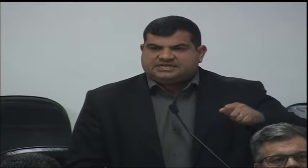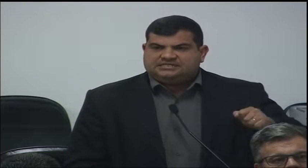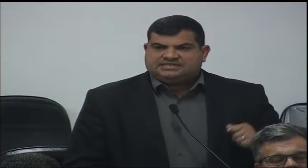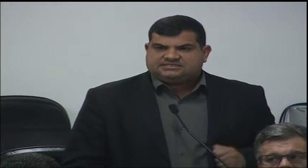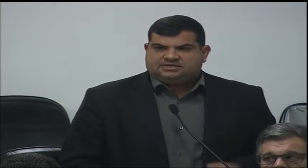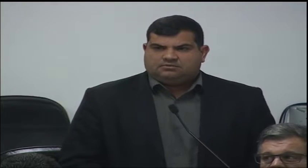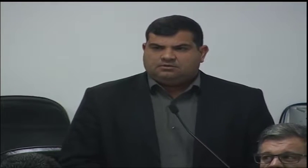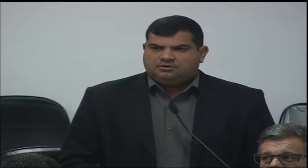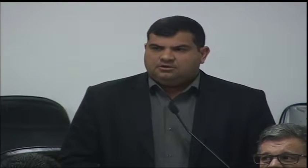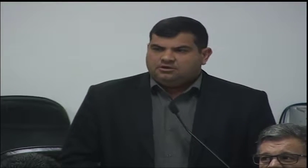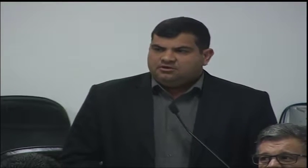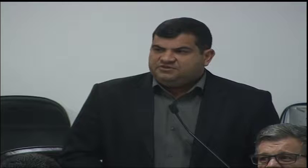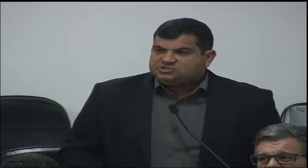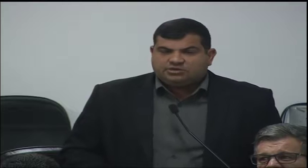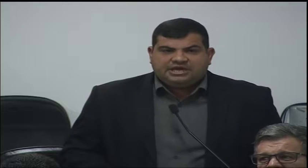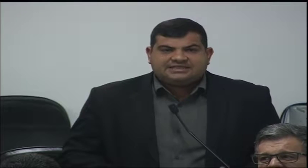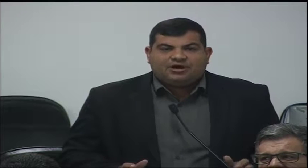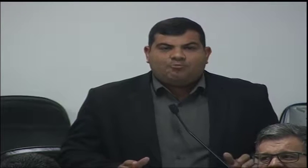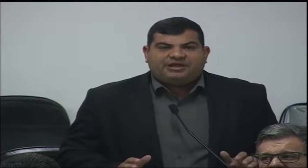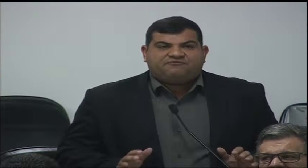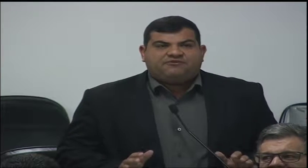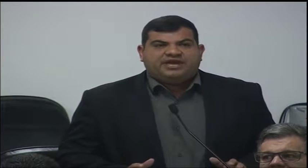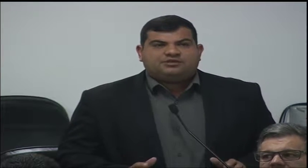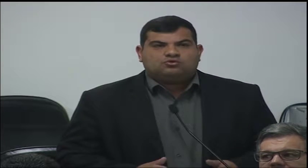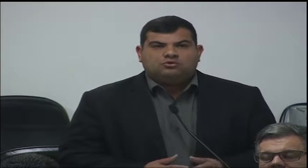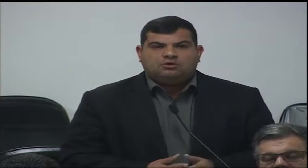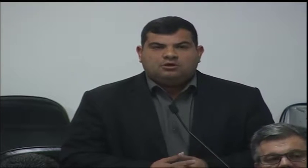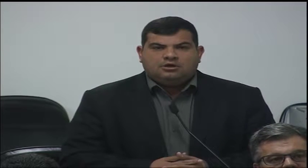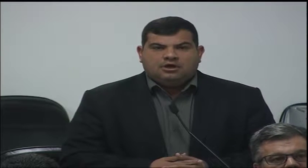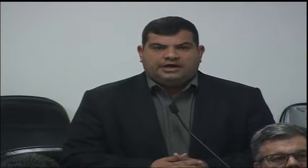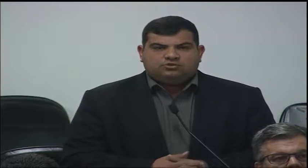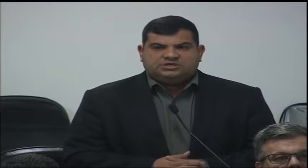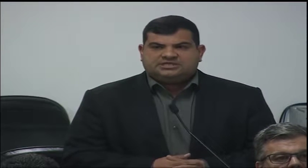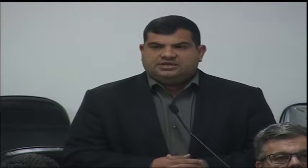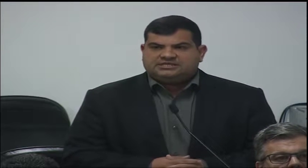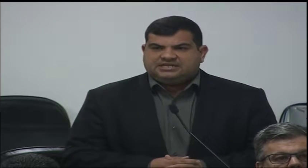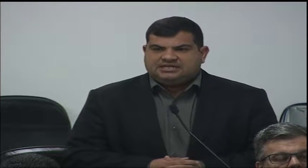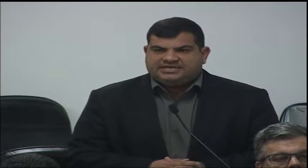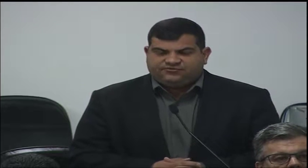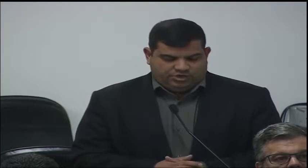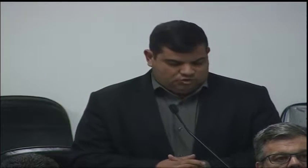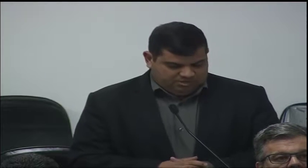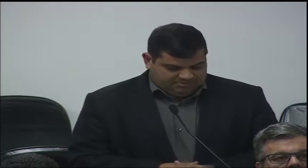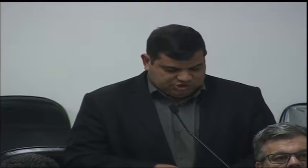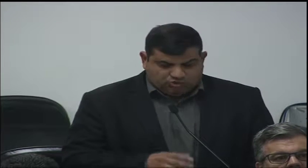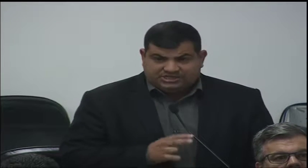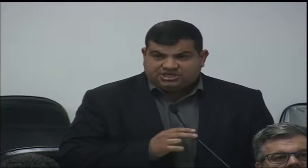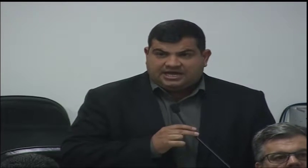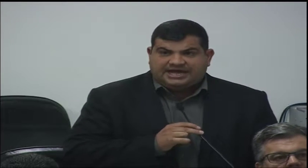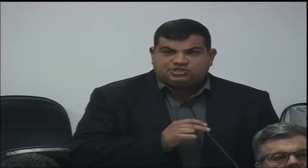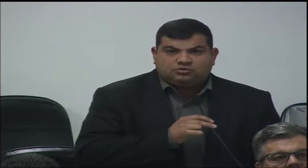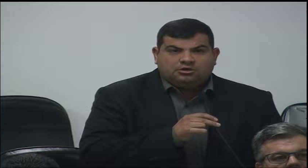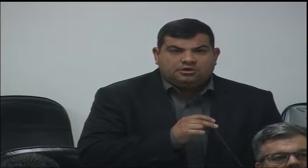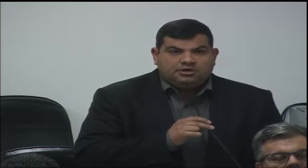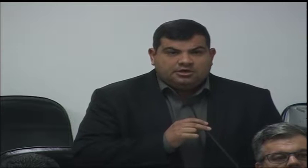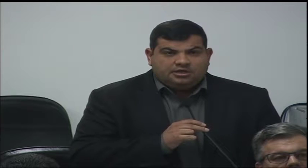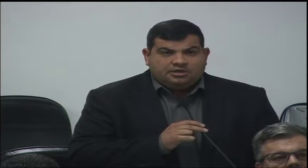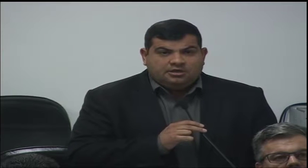nessa fiscalização. Visto que até o prefeito, há 2 semanas atrás, foi em uma emissora de